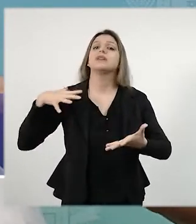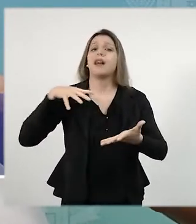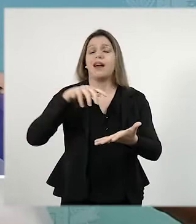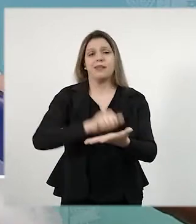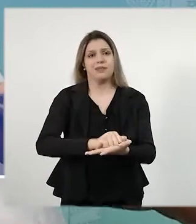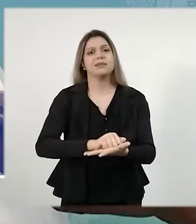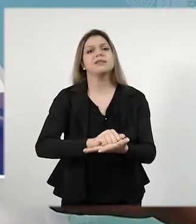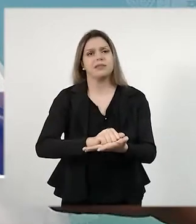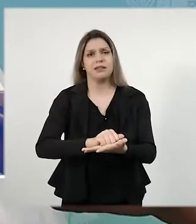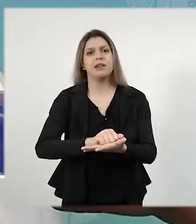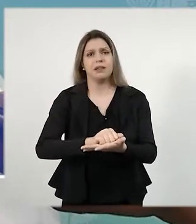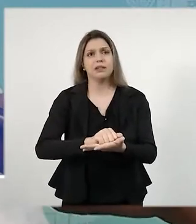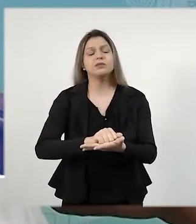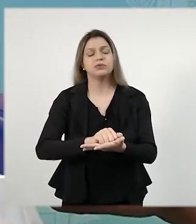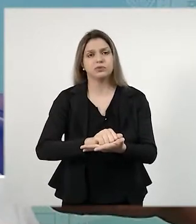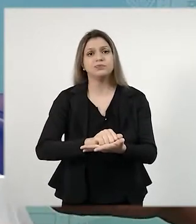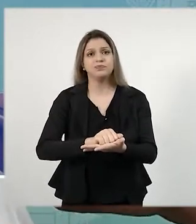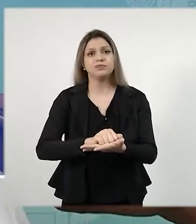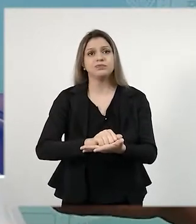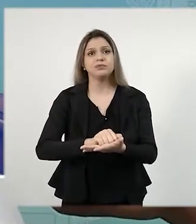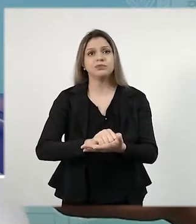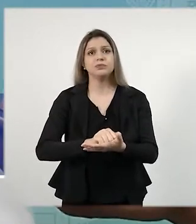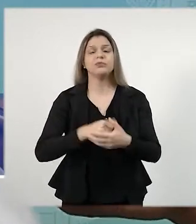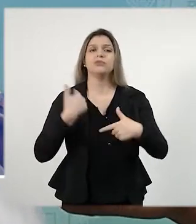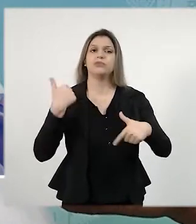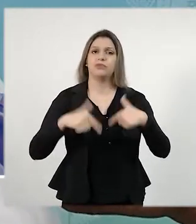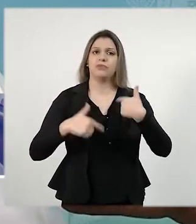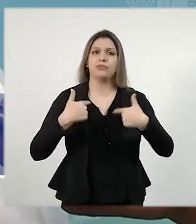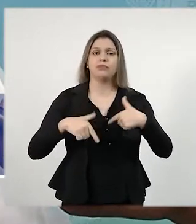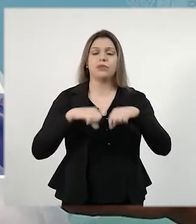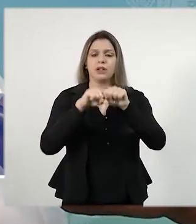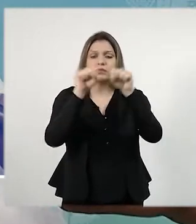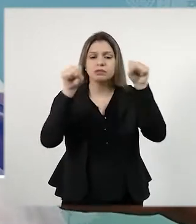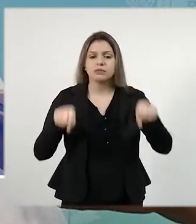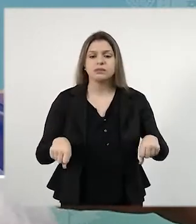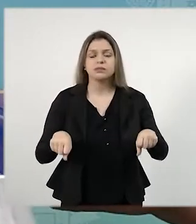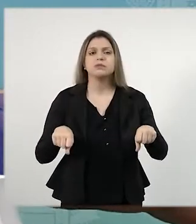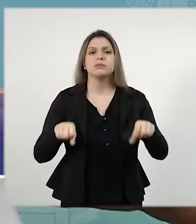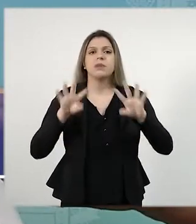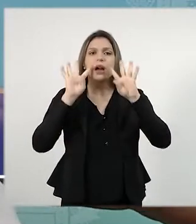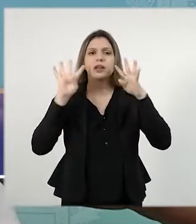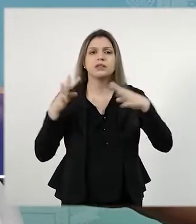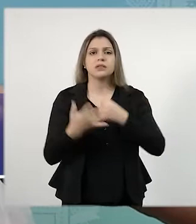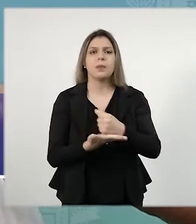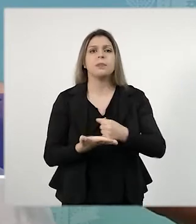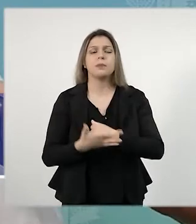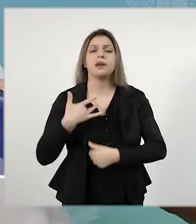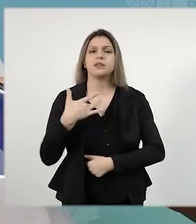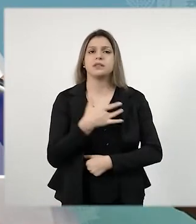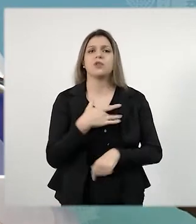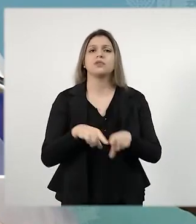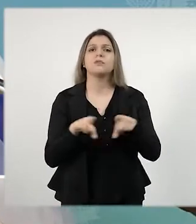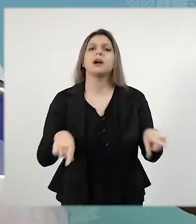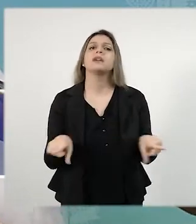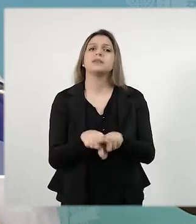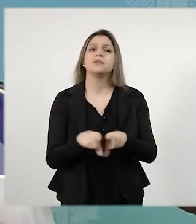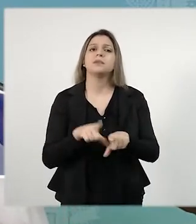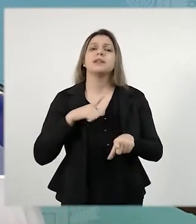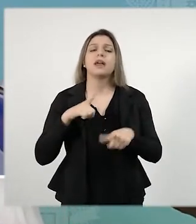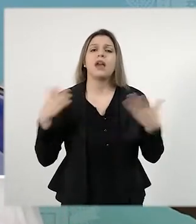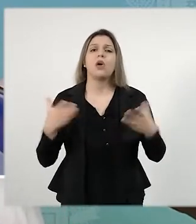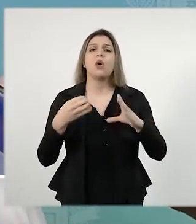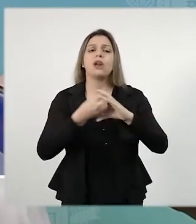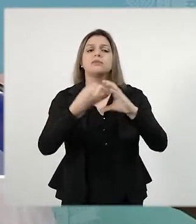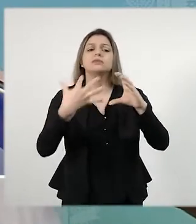sejam cadastradas definitivamente no serviço de atenção primária em saúde, essa população também seja estratificada por